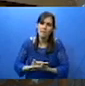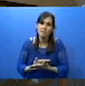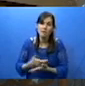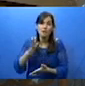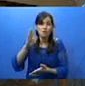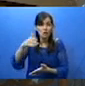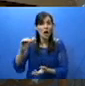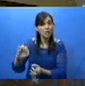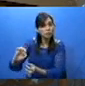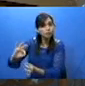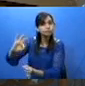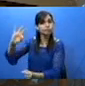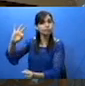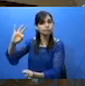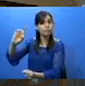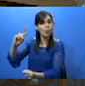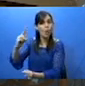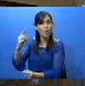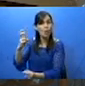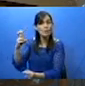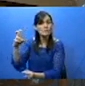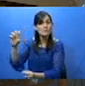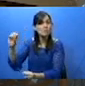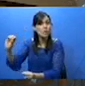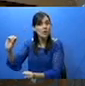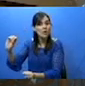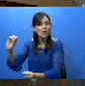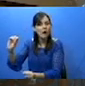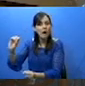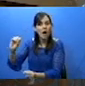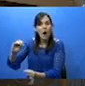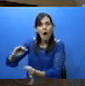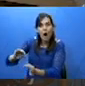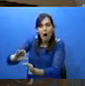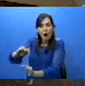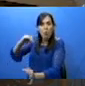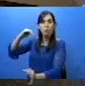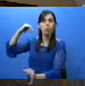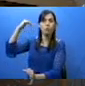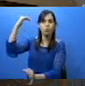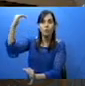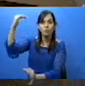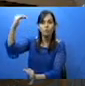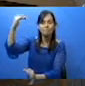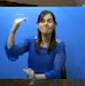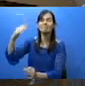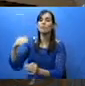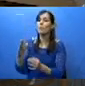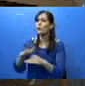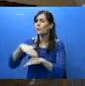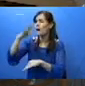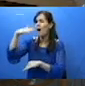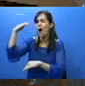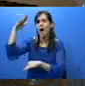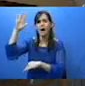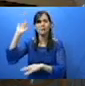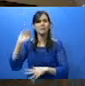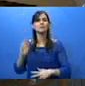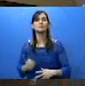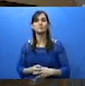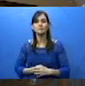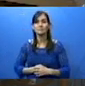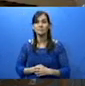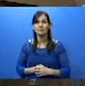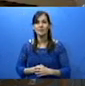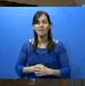m, 1,50 m a 1,70 m, imagina a vida adulta dele, quando ele chega na fase adulta. É muito grande. Quem já